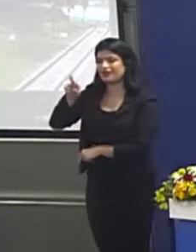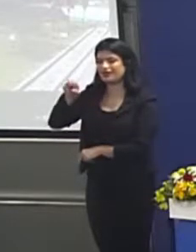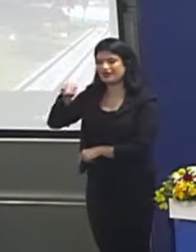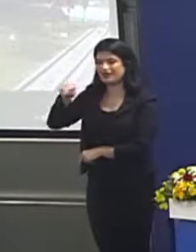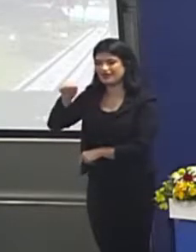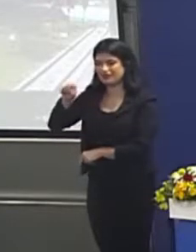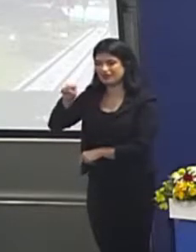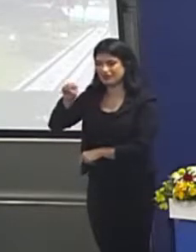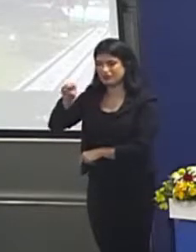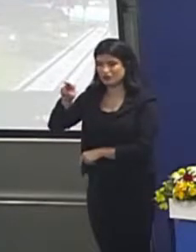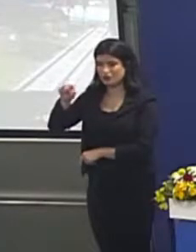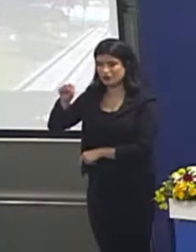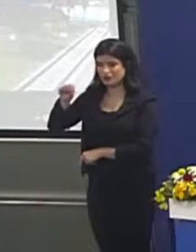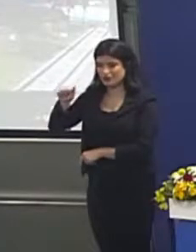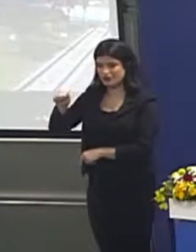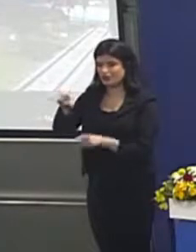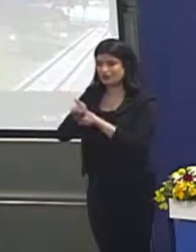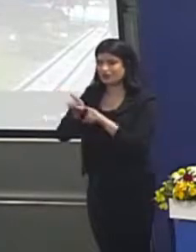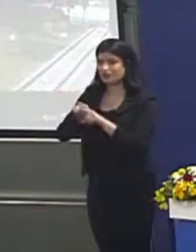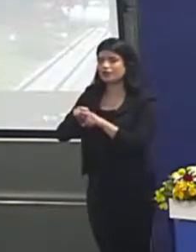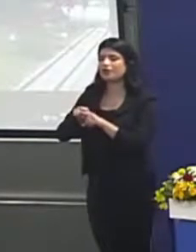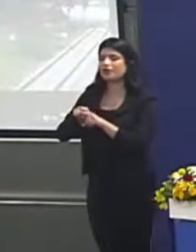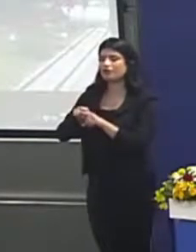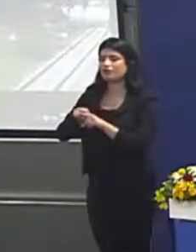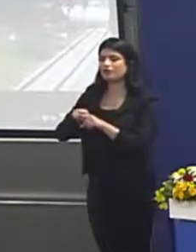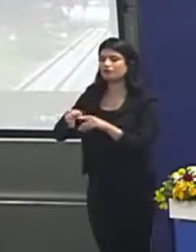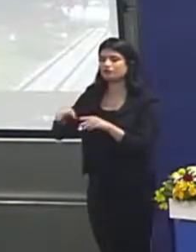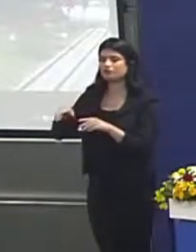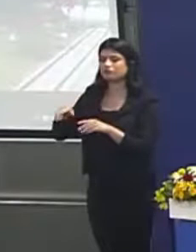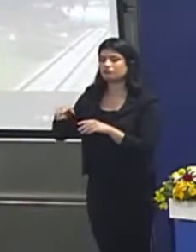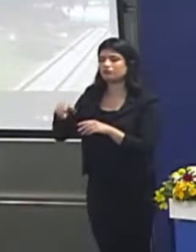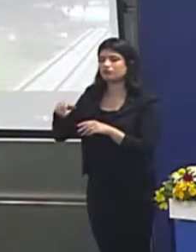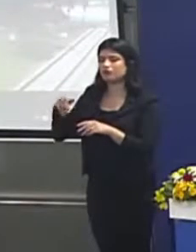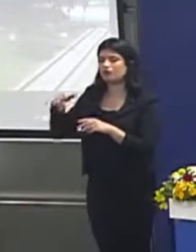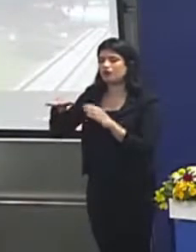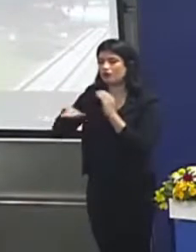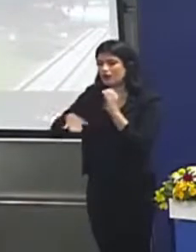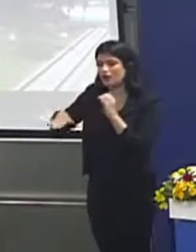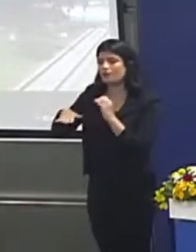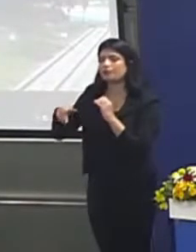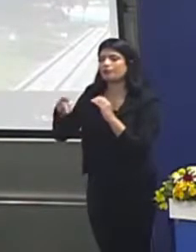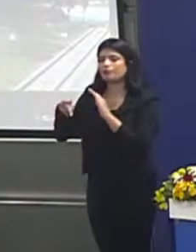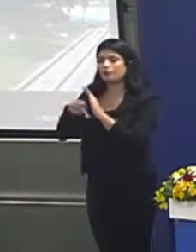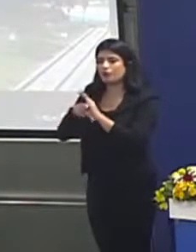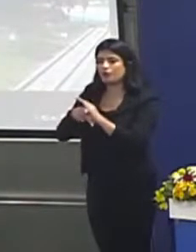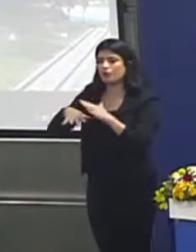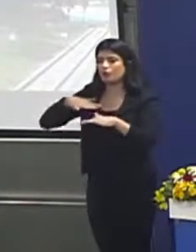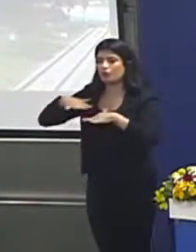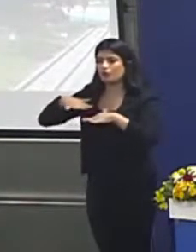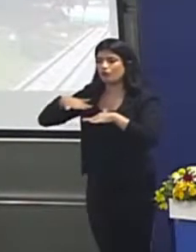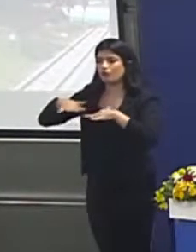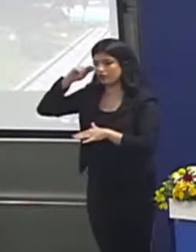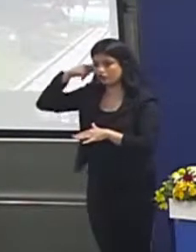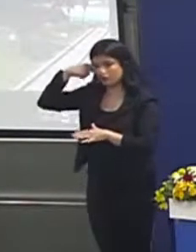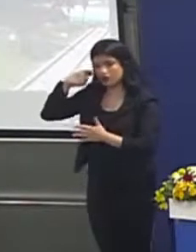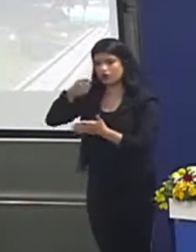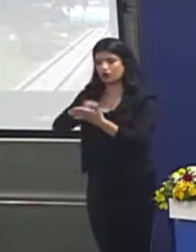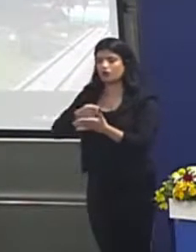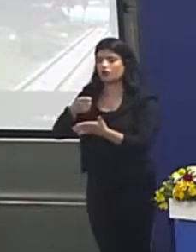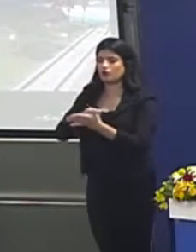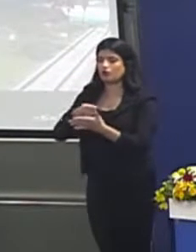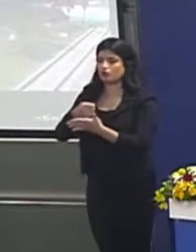Souza e do rapper Edson Luiz, integrante do movimento Negro Raiz é Liberdade e militante